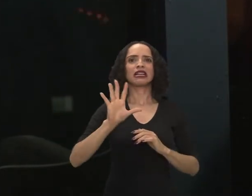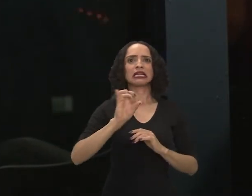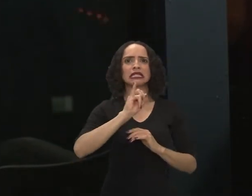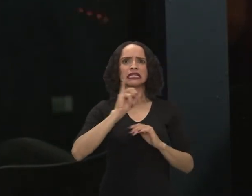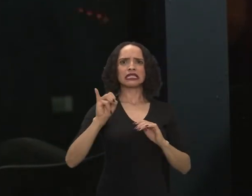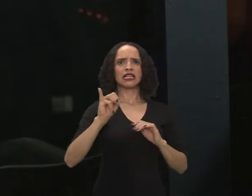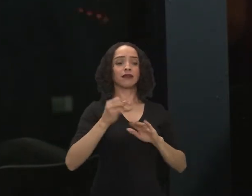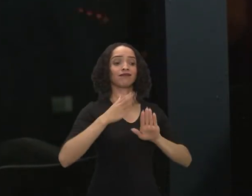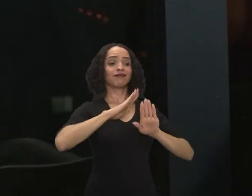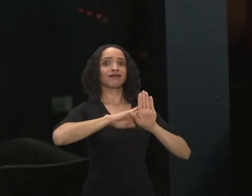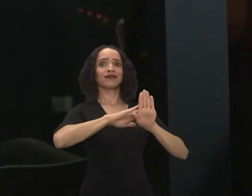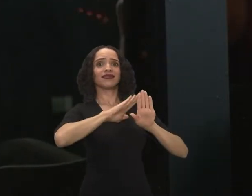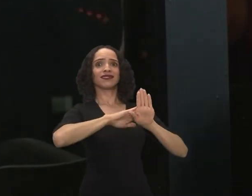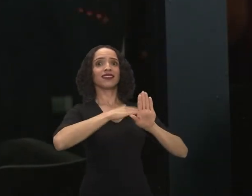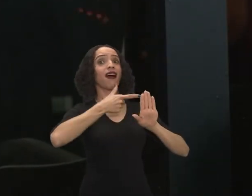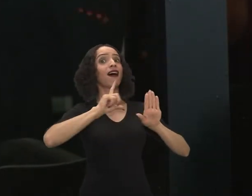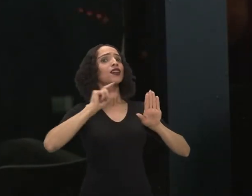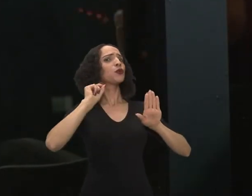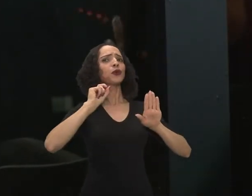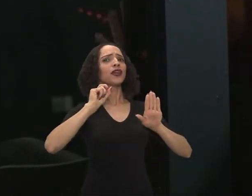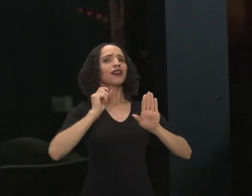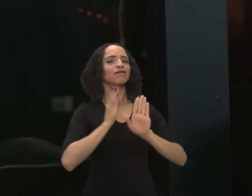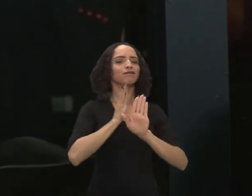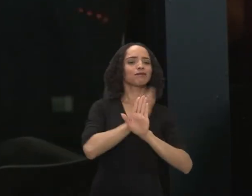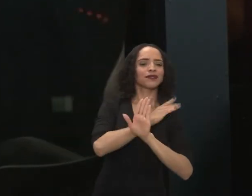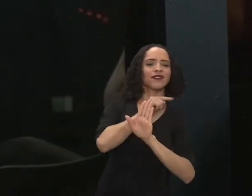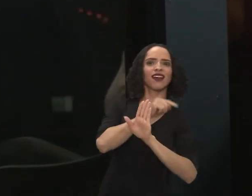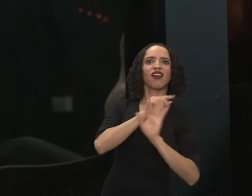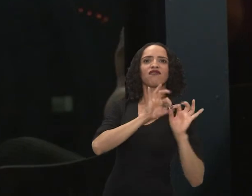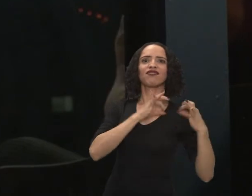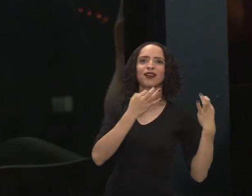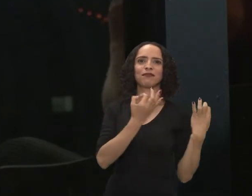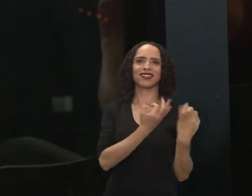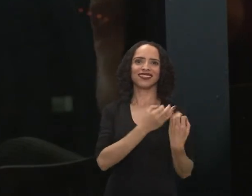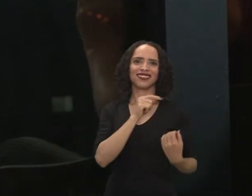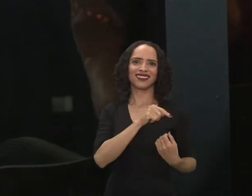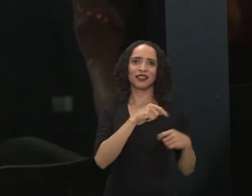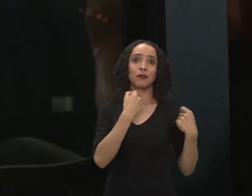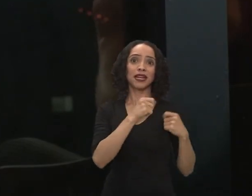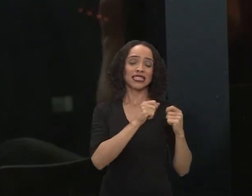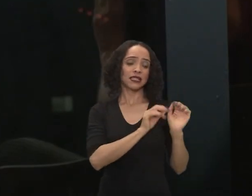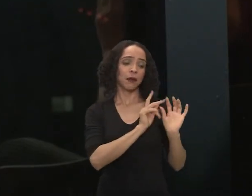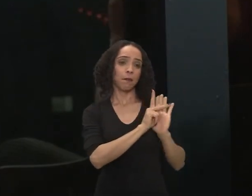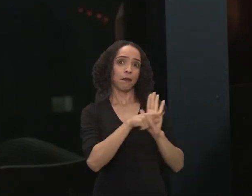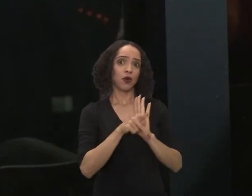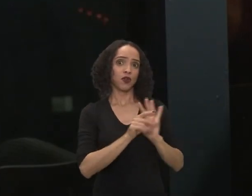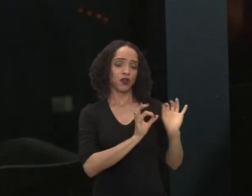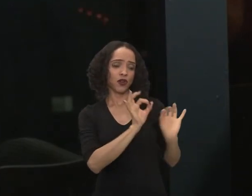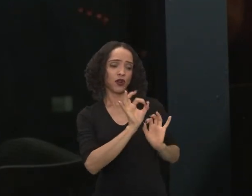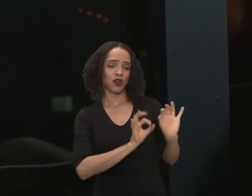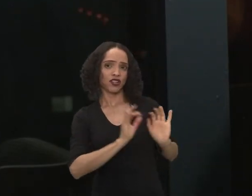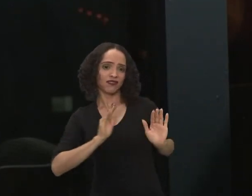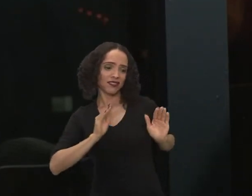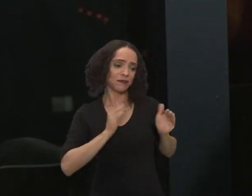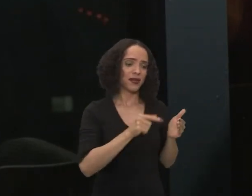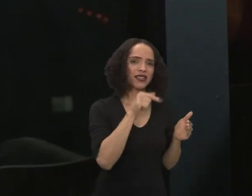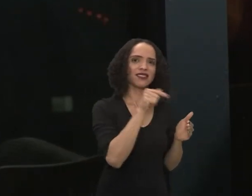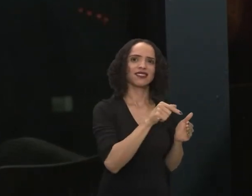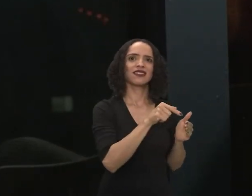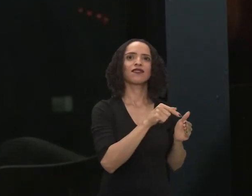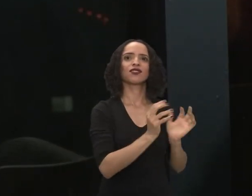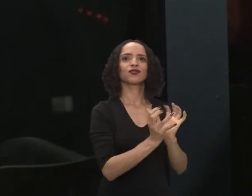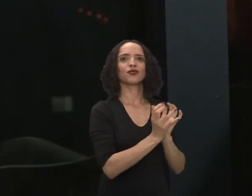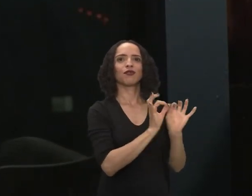em agricultura familiar, sem criar programas e projetos voltados diretamente a esse